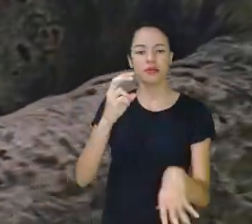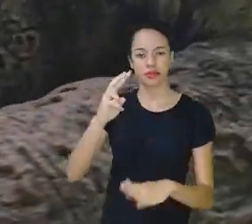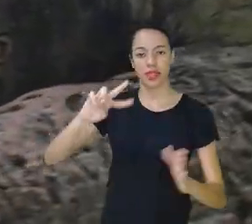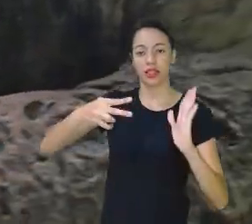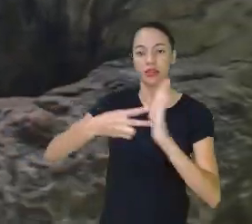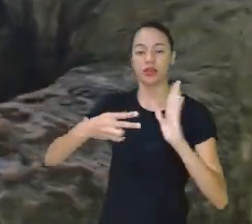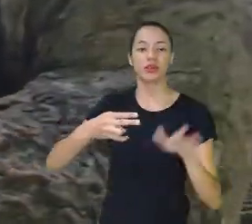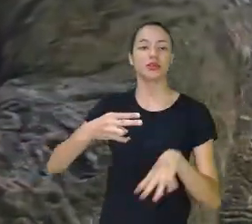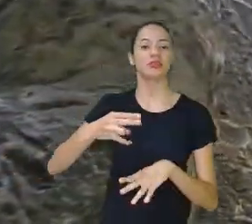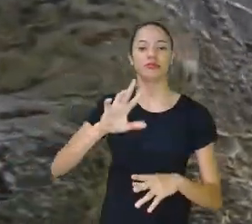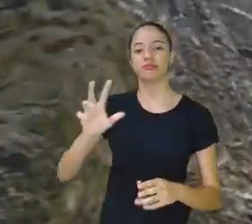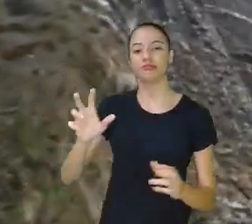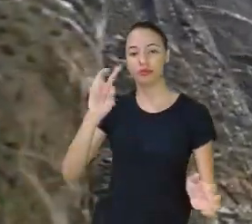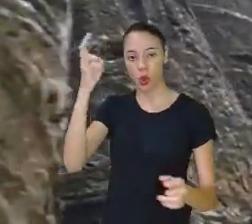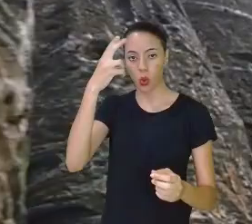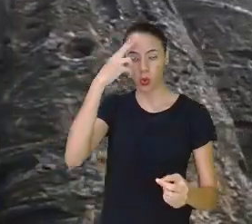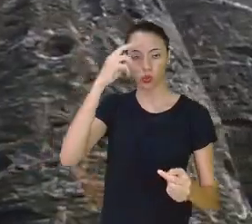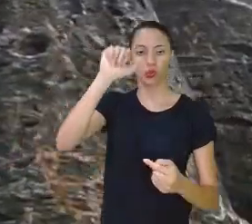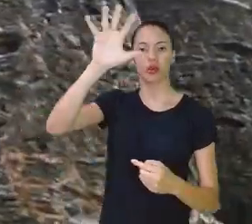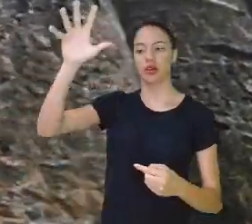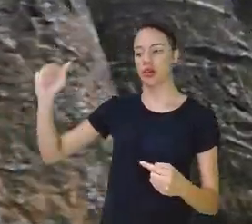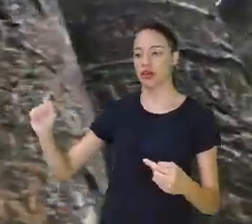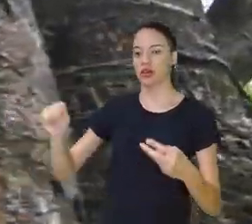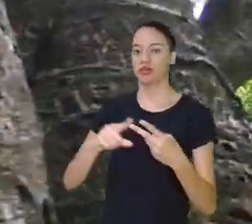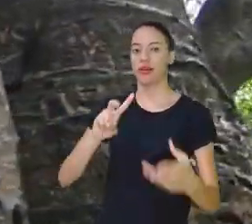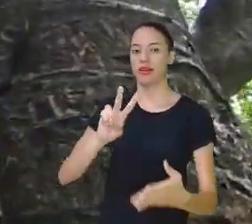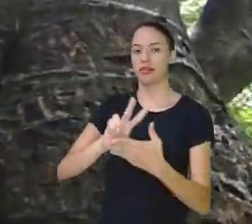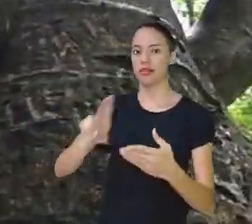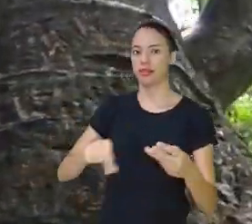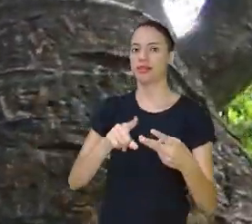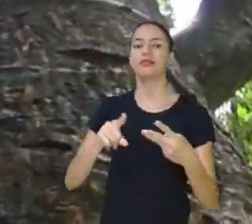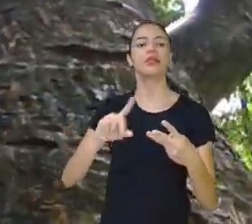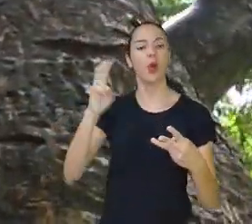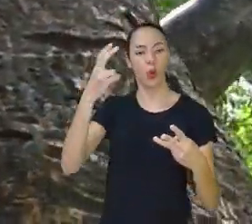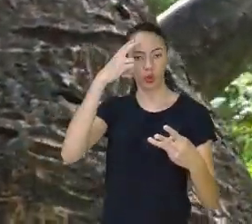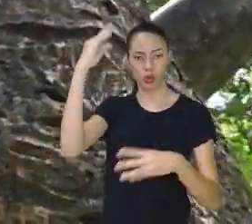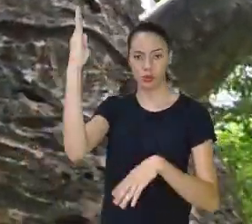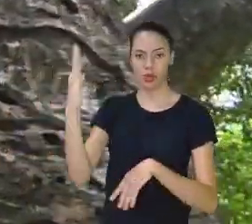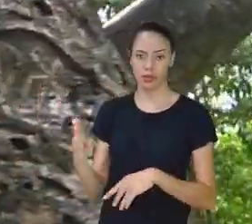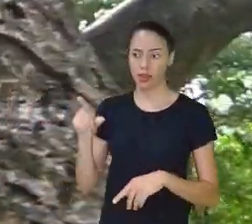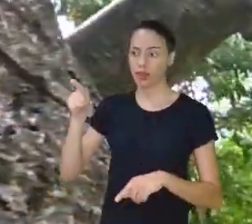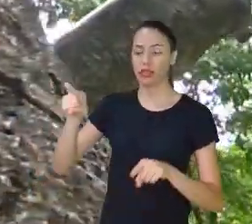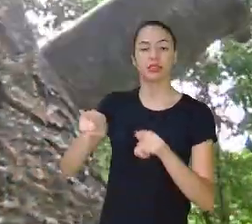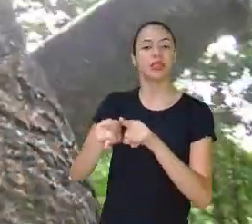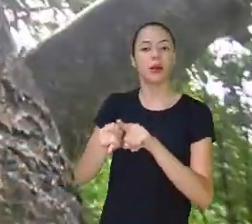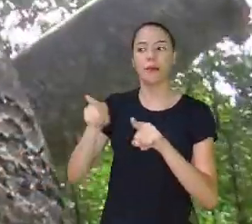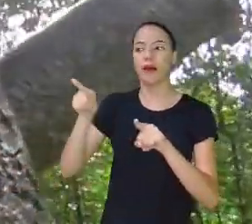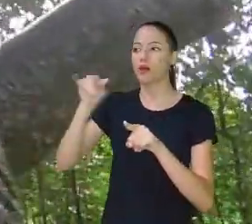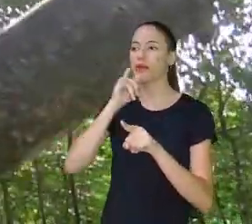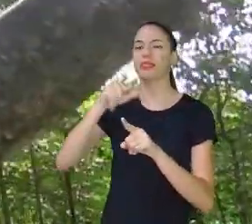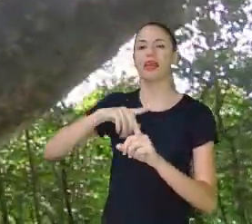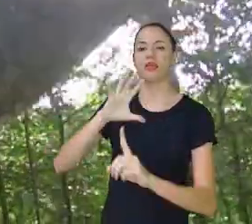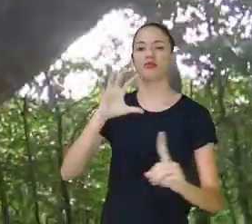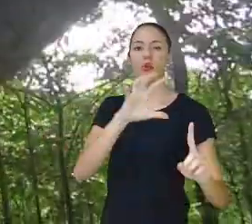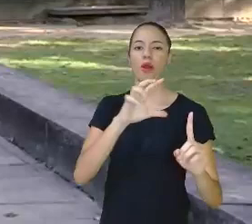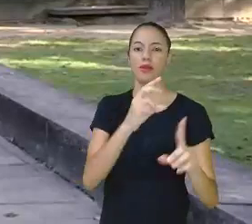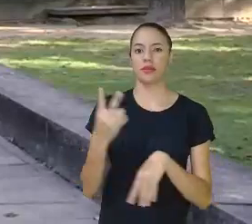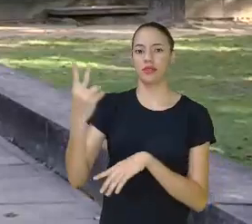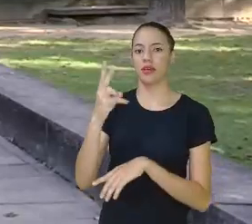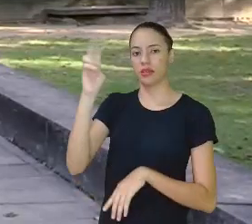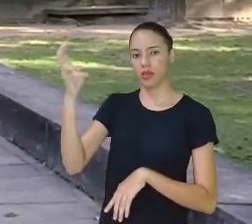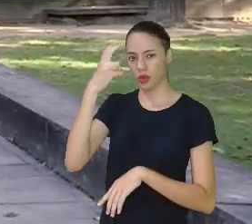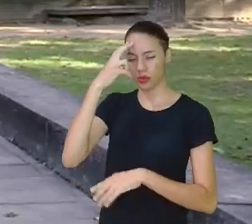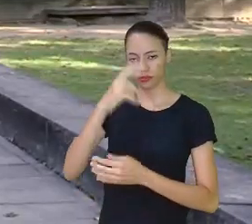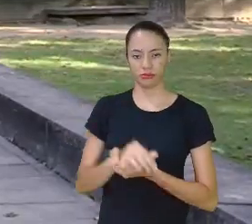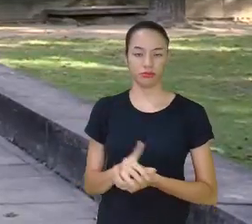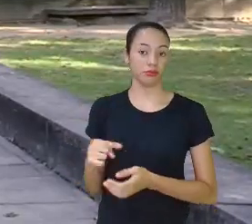africana, indígena e acaba sendo também para a cultura brasileira, que é a essência dessa cultura. Nós estamos